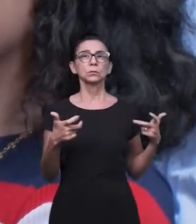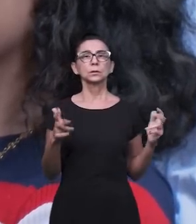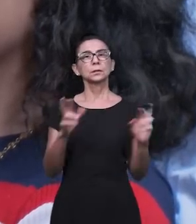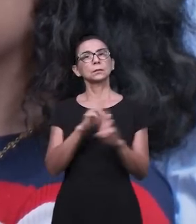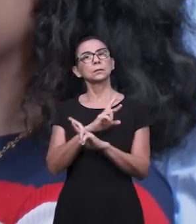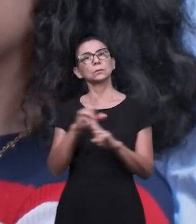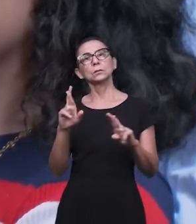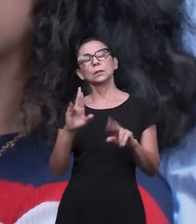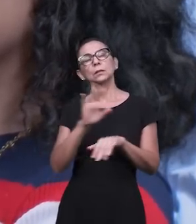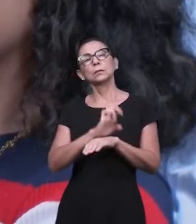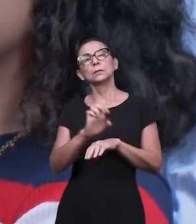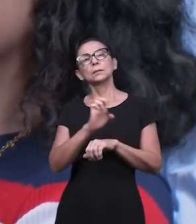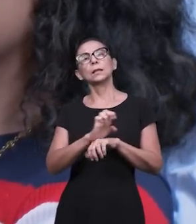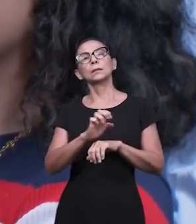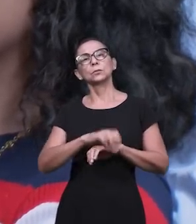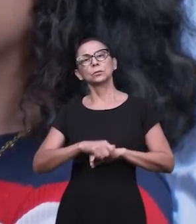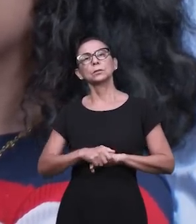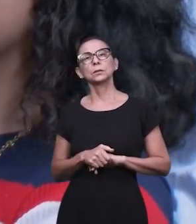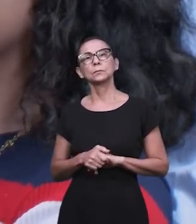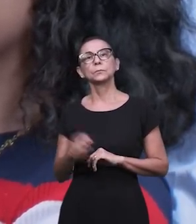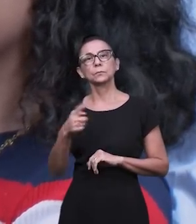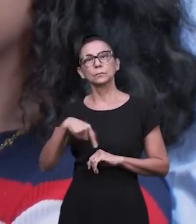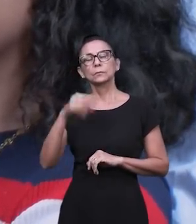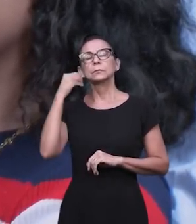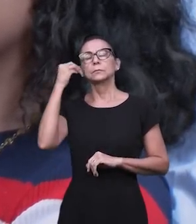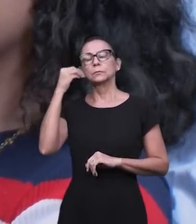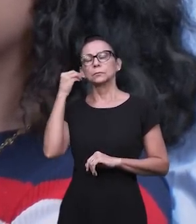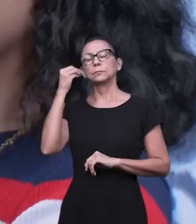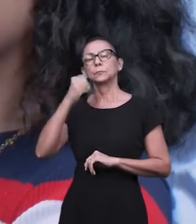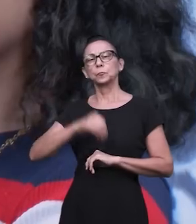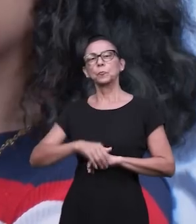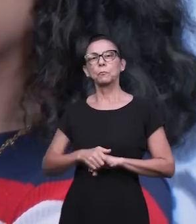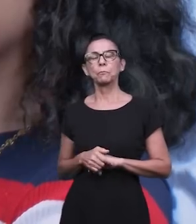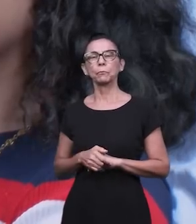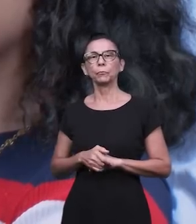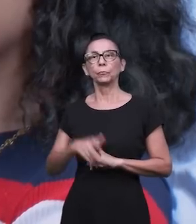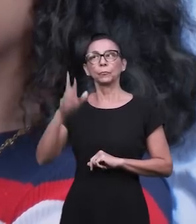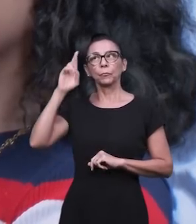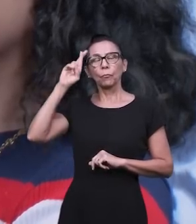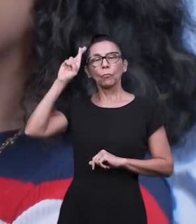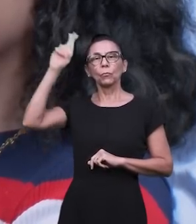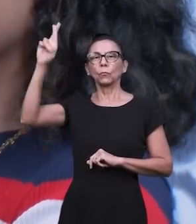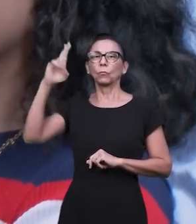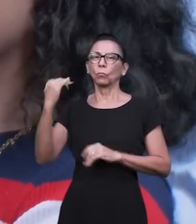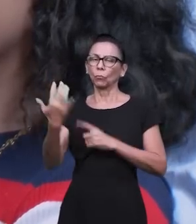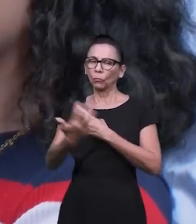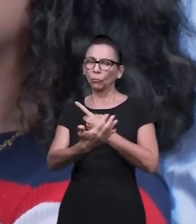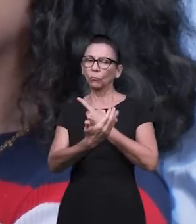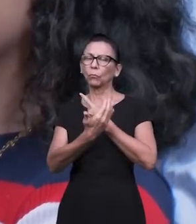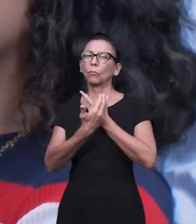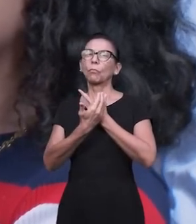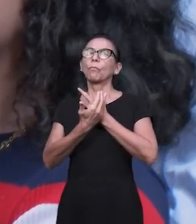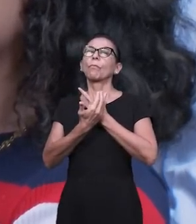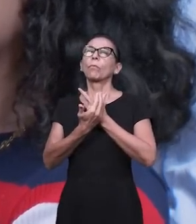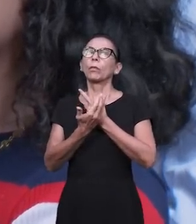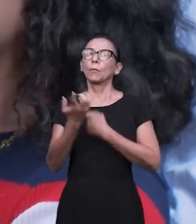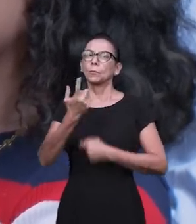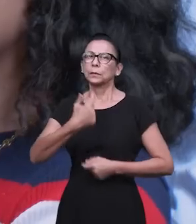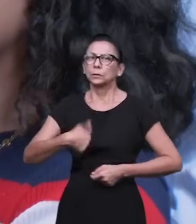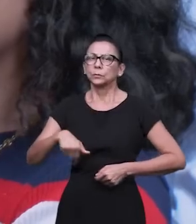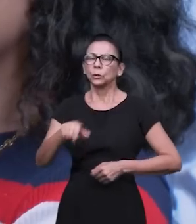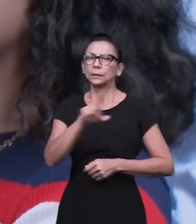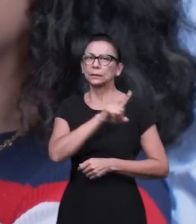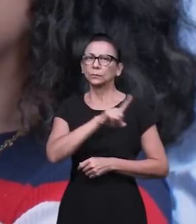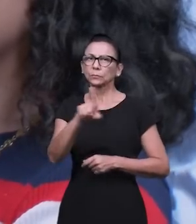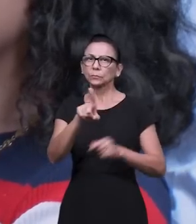coisas relacionadas ao estágio. Então nós temos tido essa experiência de que o Senhor nos preserva de não sentarmos